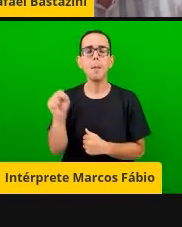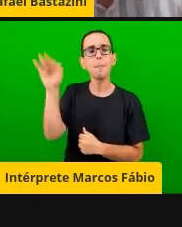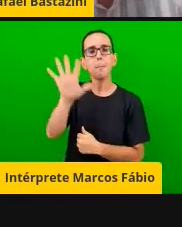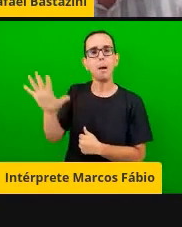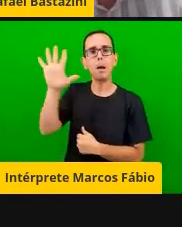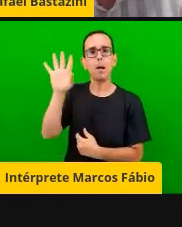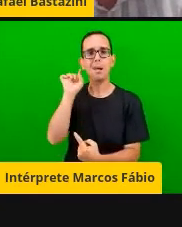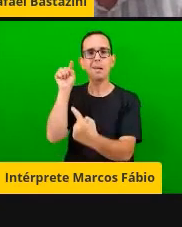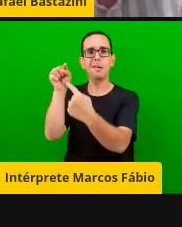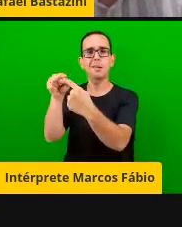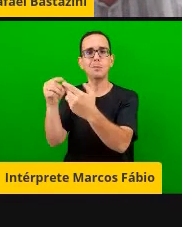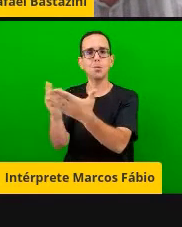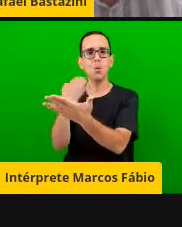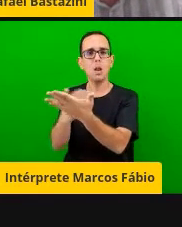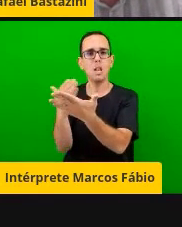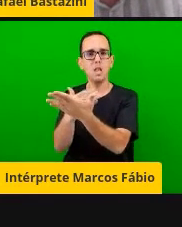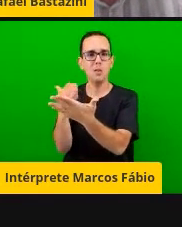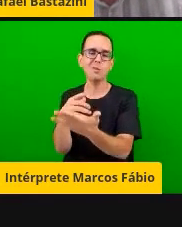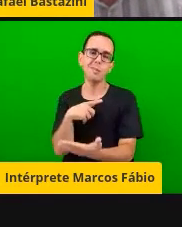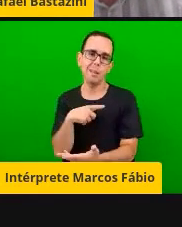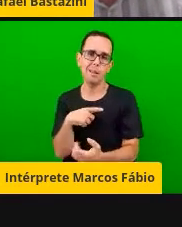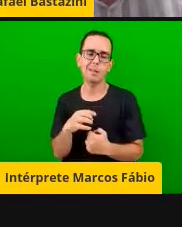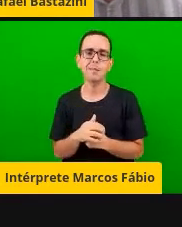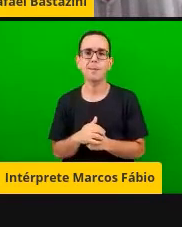livro didático para a gente observar. A gente tem